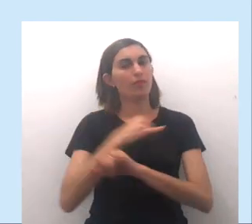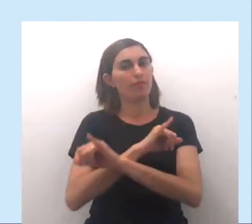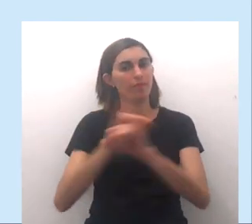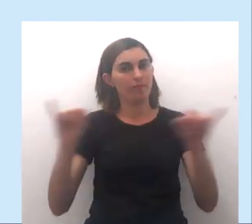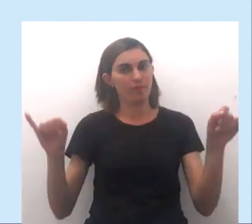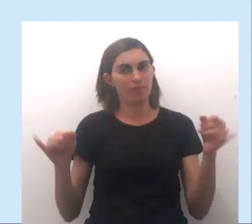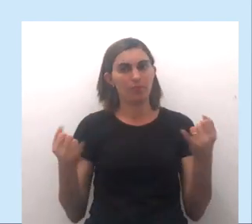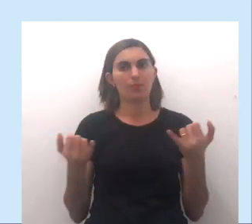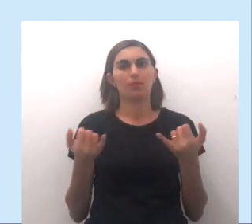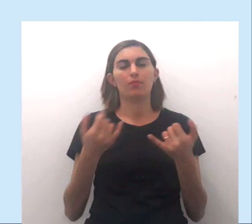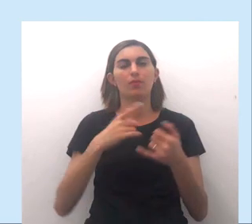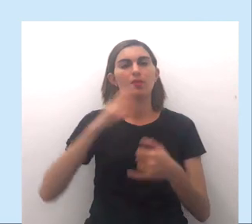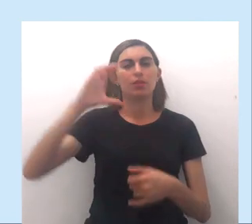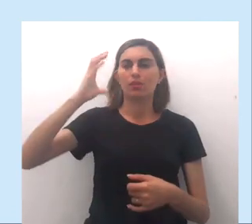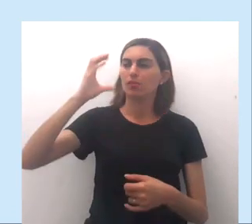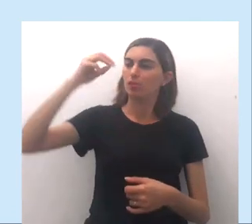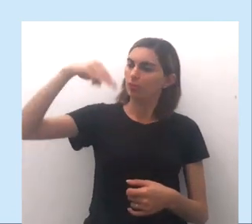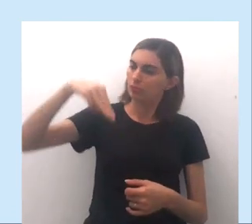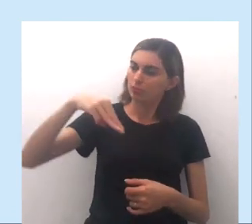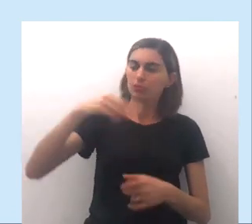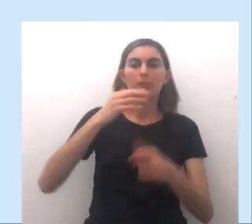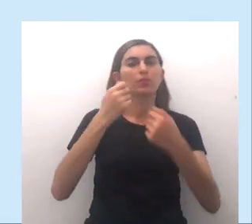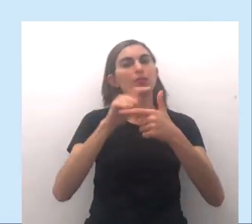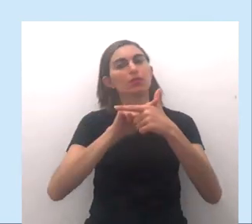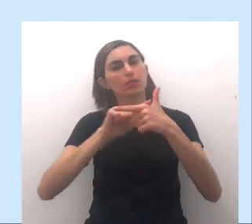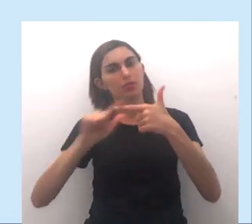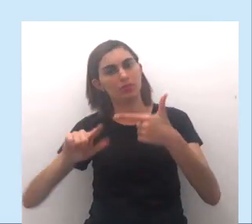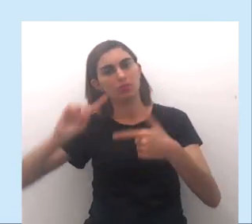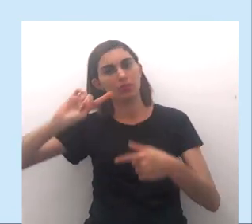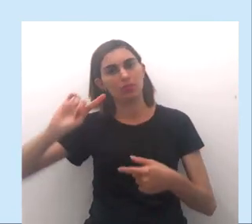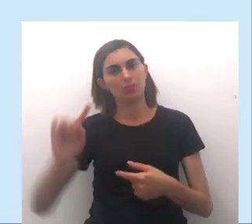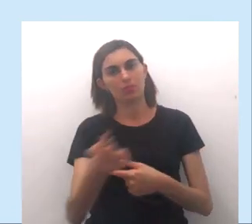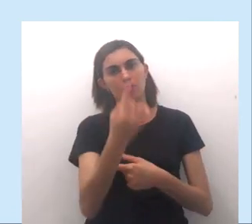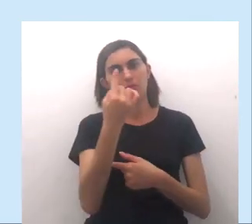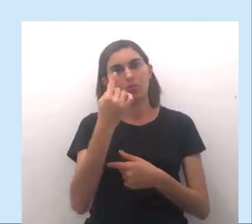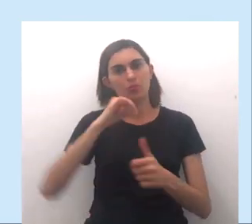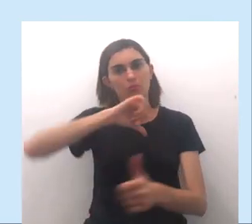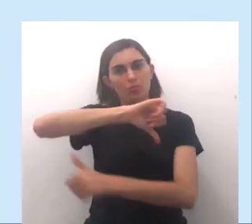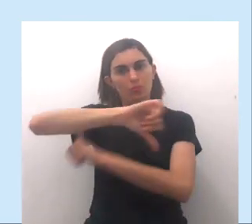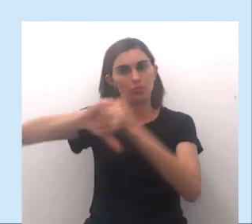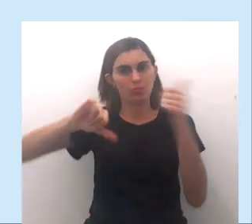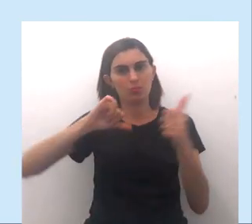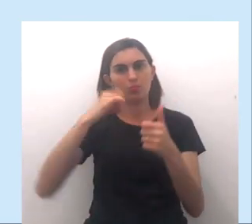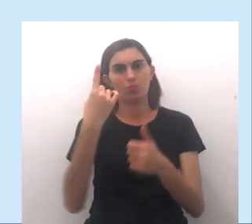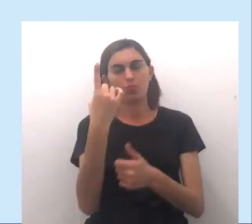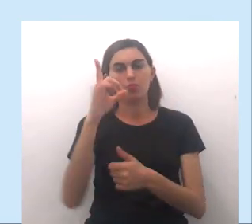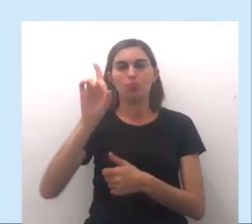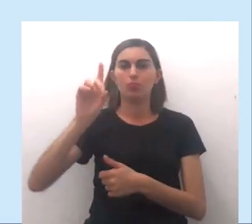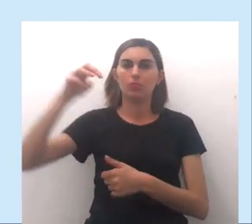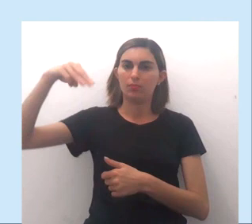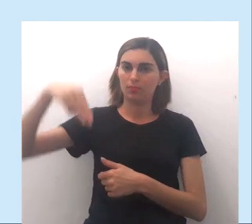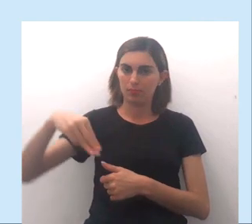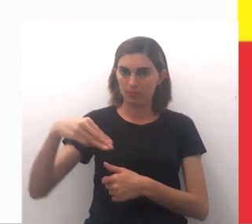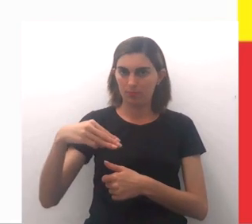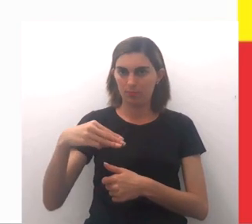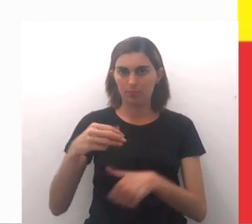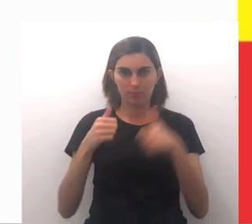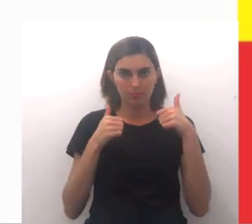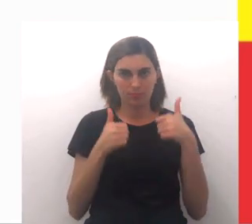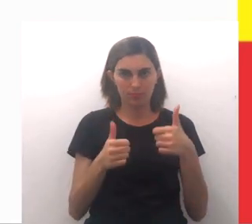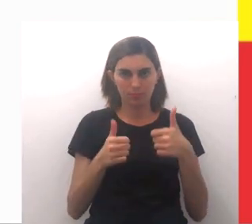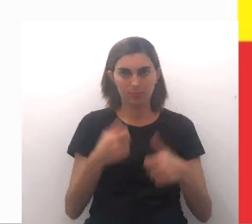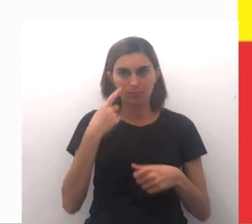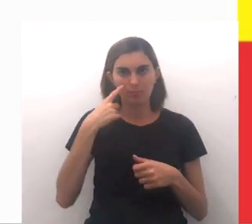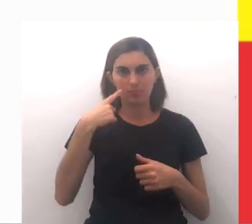centímetro cúbico, então eu tenho que dividir por 1000 para transformar em 1 decímetro cúbico. Beleza? Então,